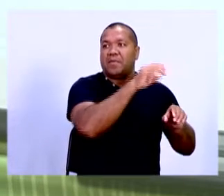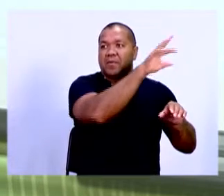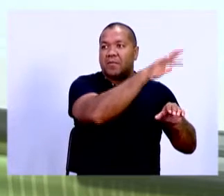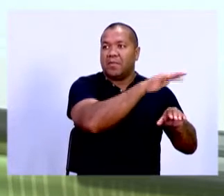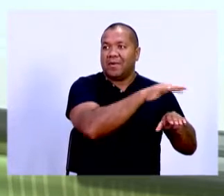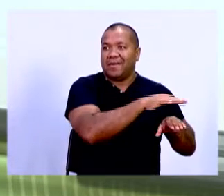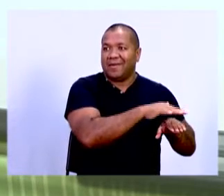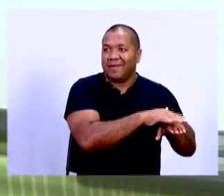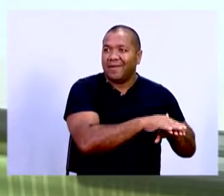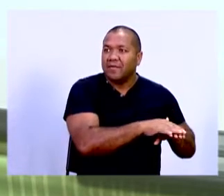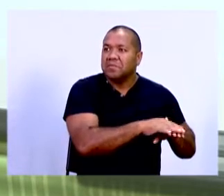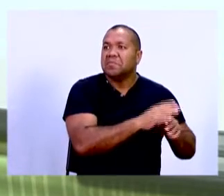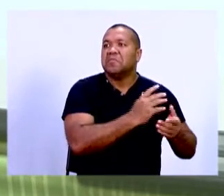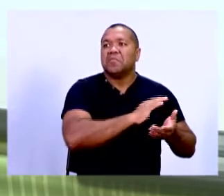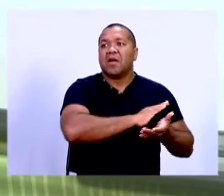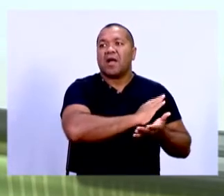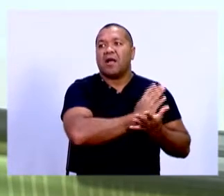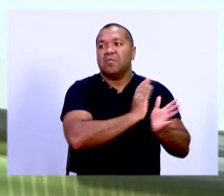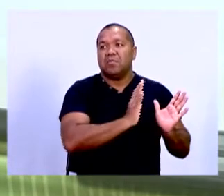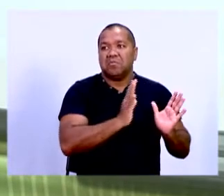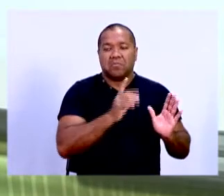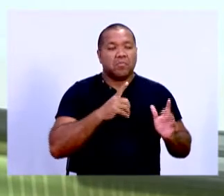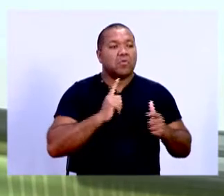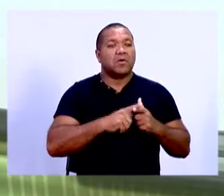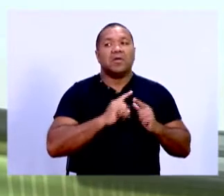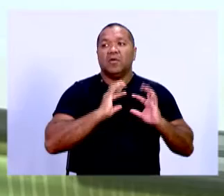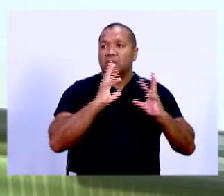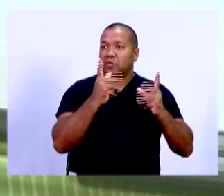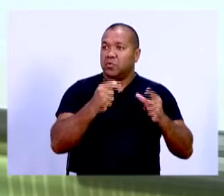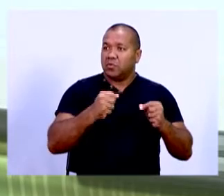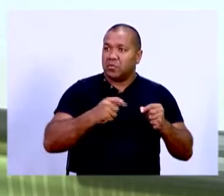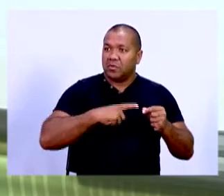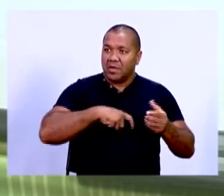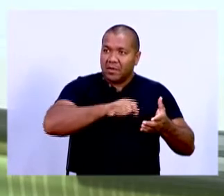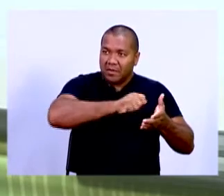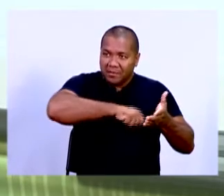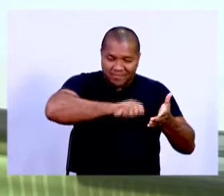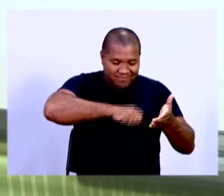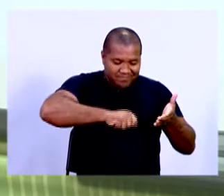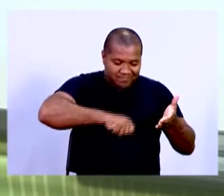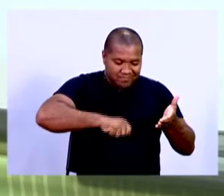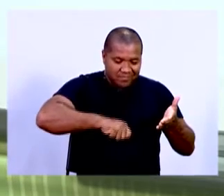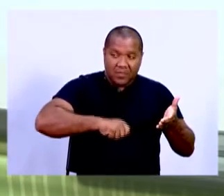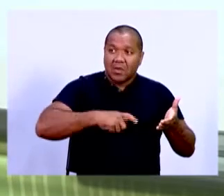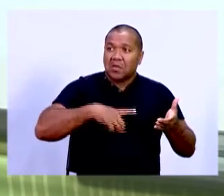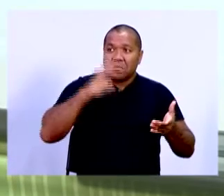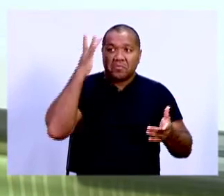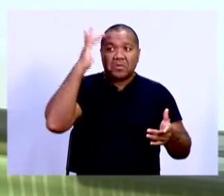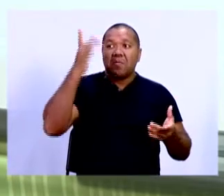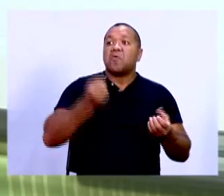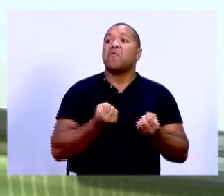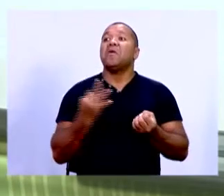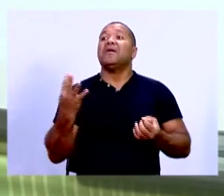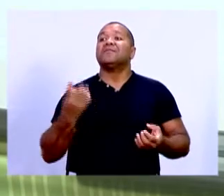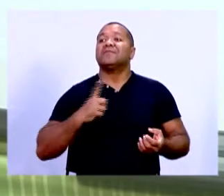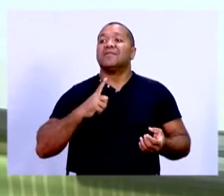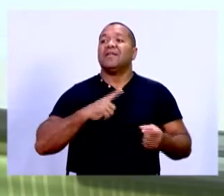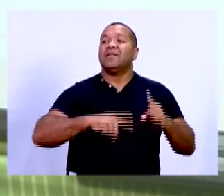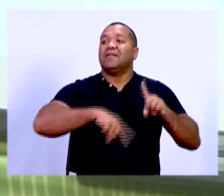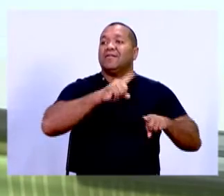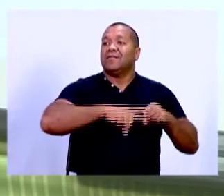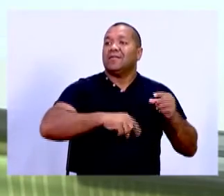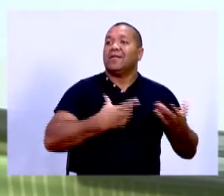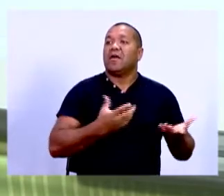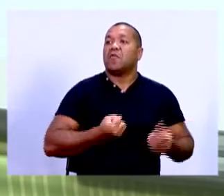do seu Jorge é no papel, é na prancheta. Então, ele nem tem o controle de estoque. Não tem como ele